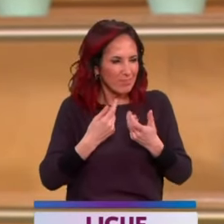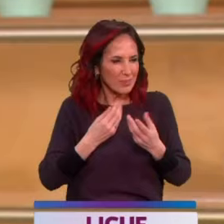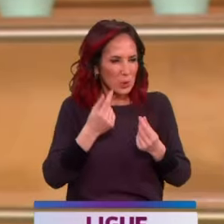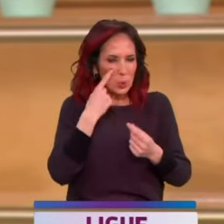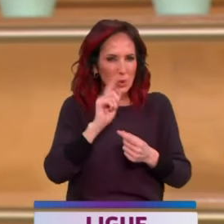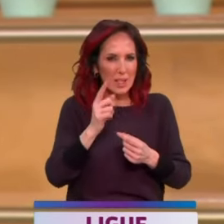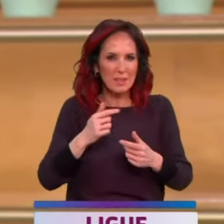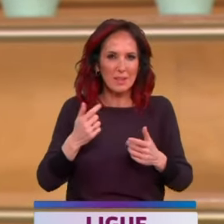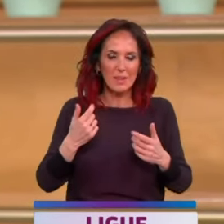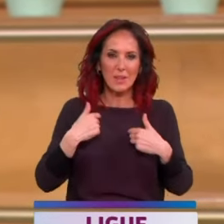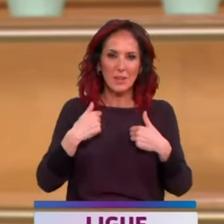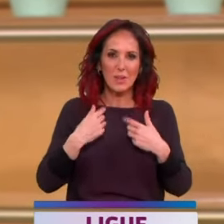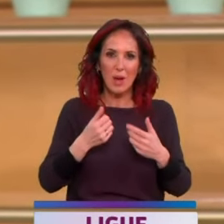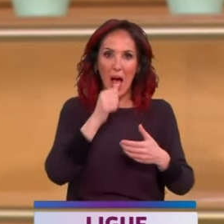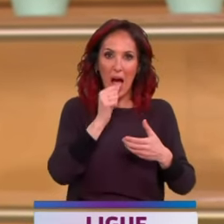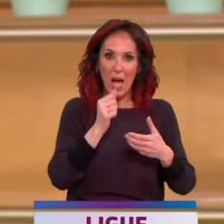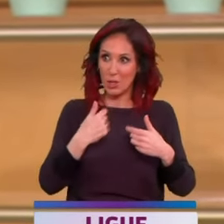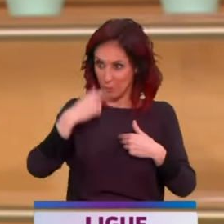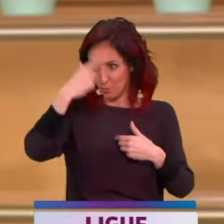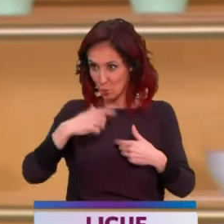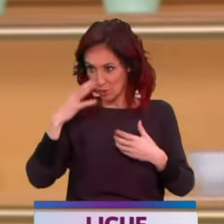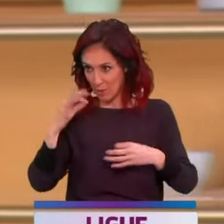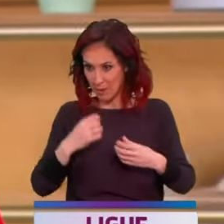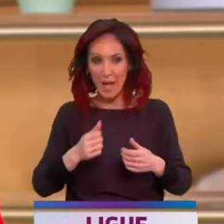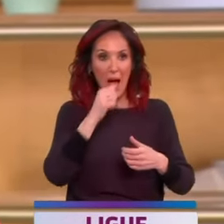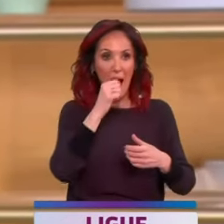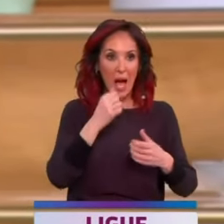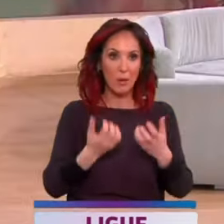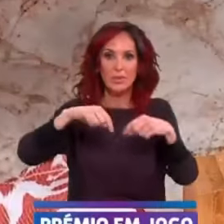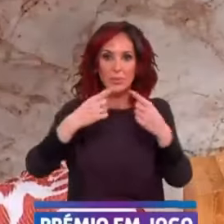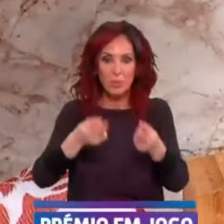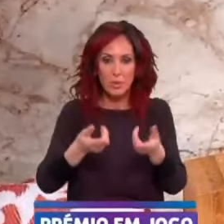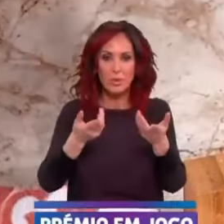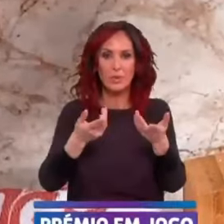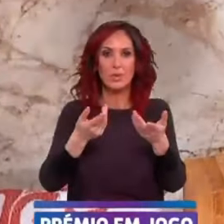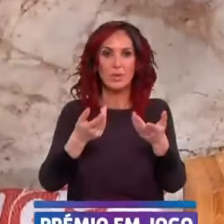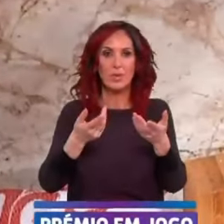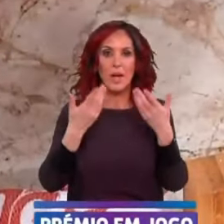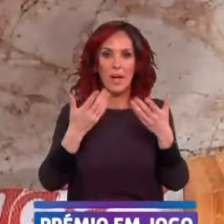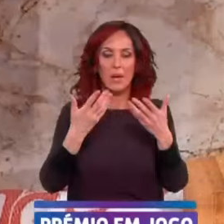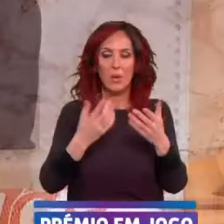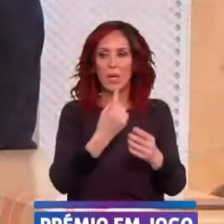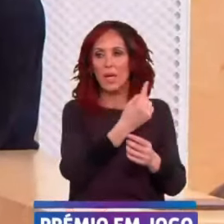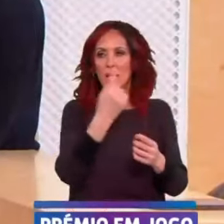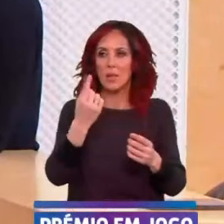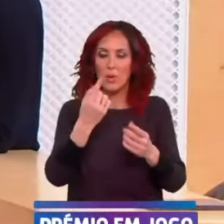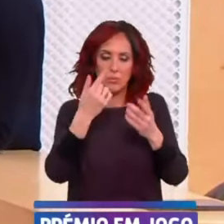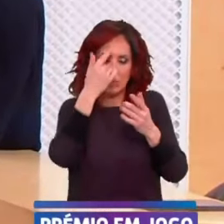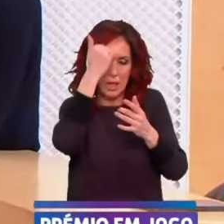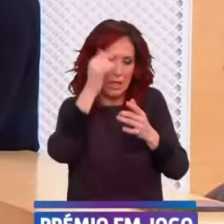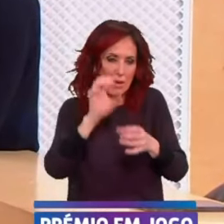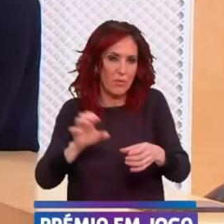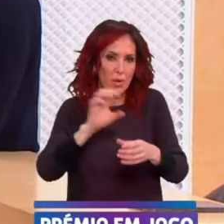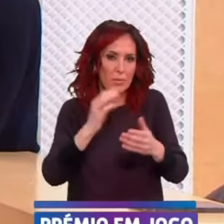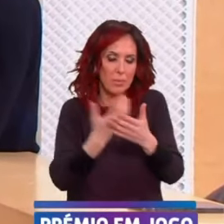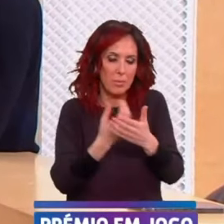como deixo sair a água do bacalhau porque me entretenho na conversa. E agora não gostei de pôr o pão. Isto agora vem de cada um. A forma de pôr o pão,